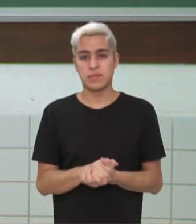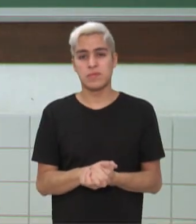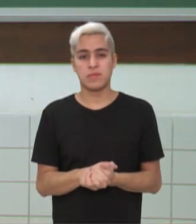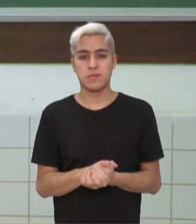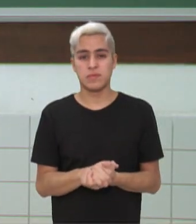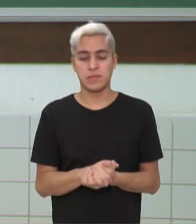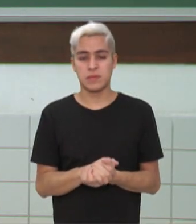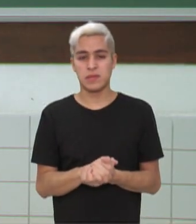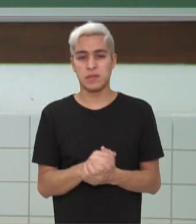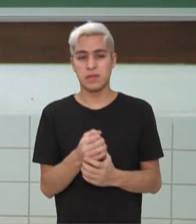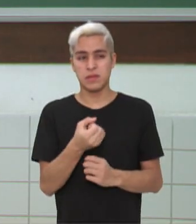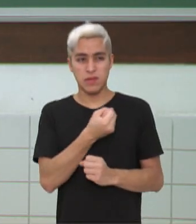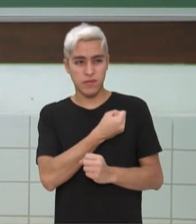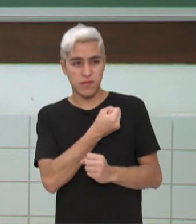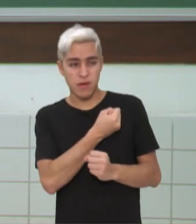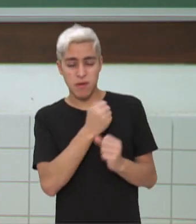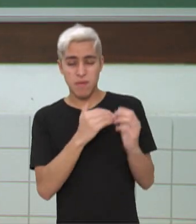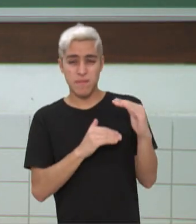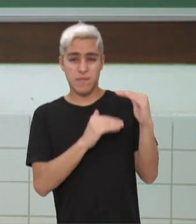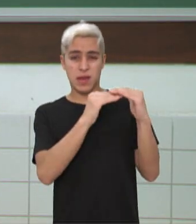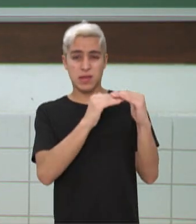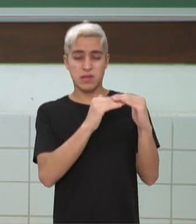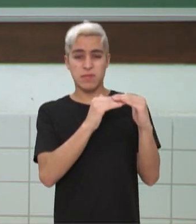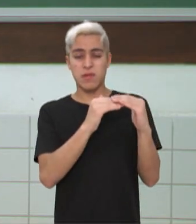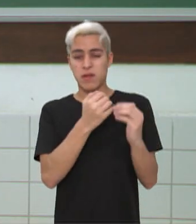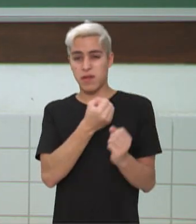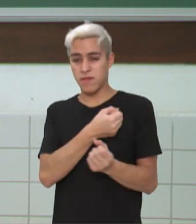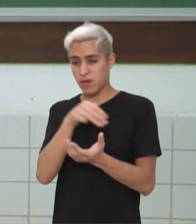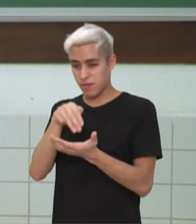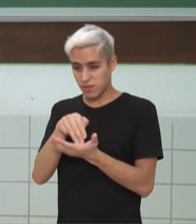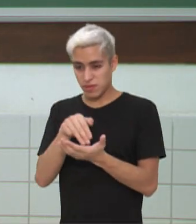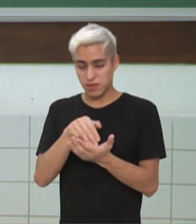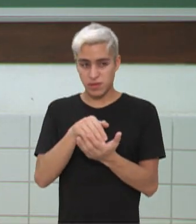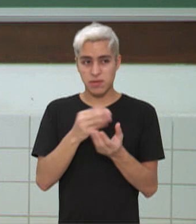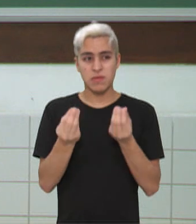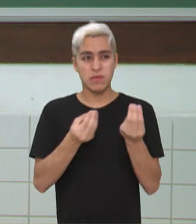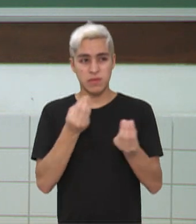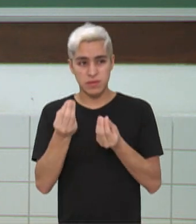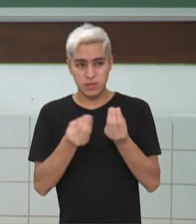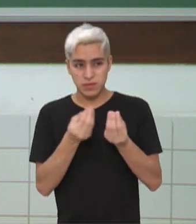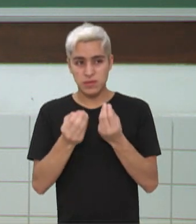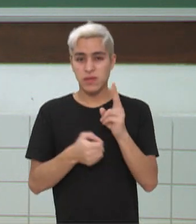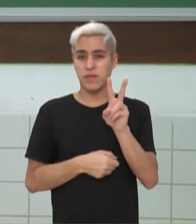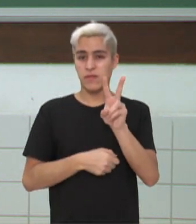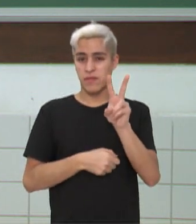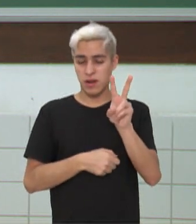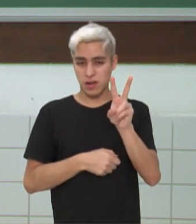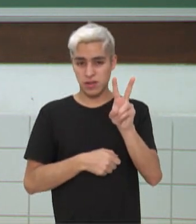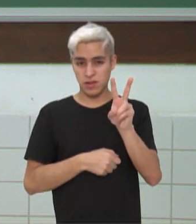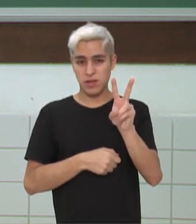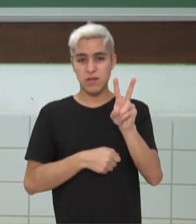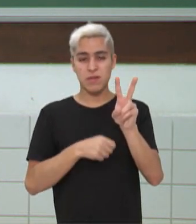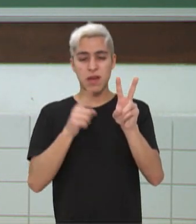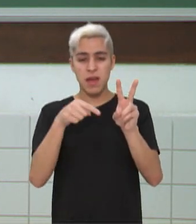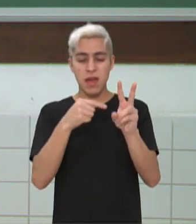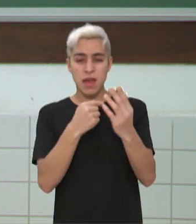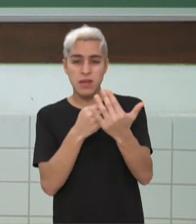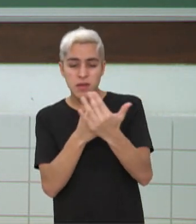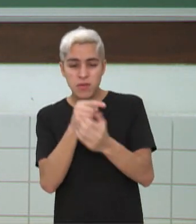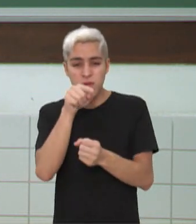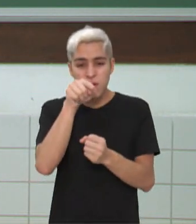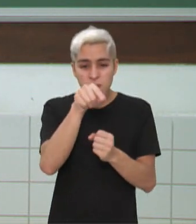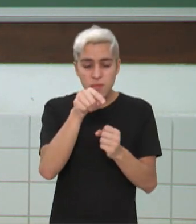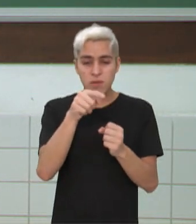Valor máximo ou valor de mínimo da função. Isso nós conhecemos como vértice. O vértice é um ponto cartesiano de